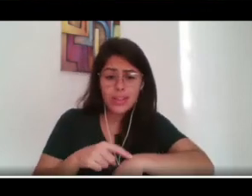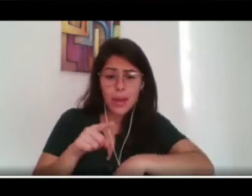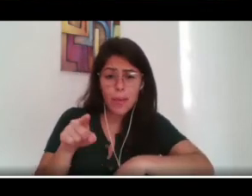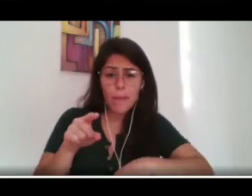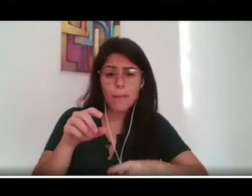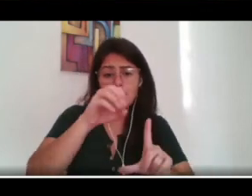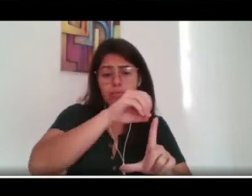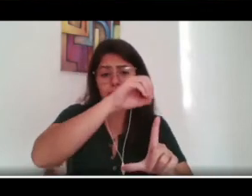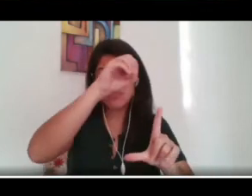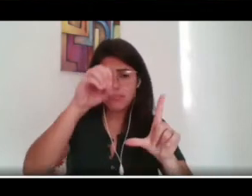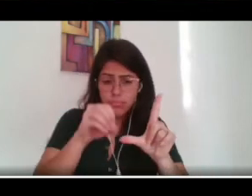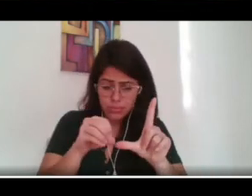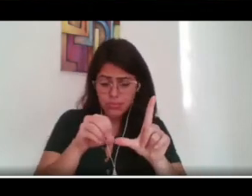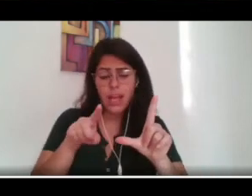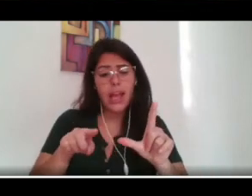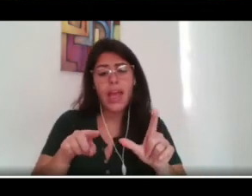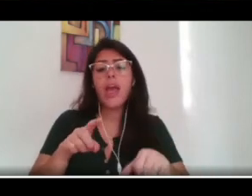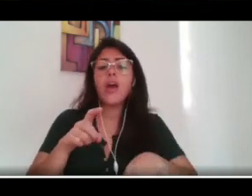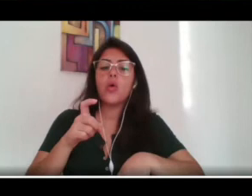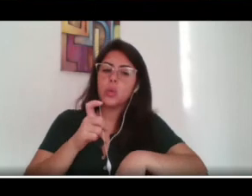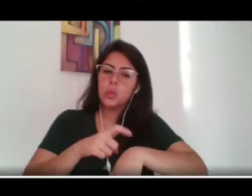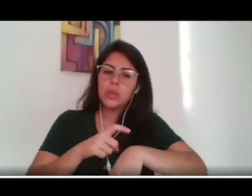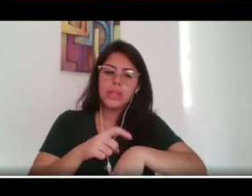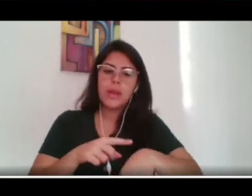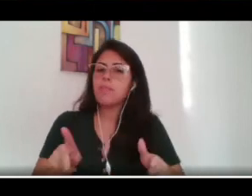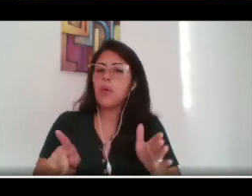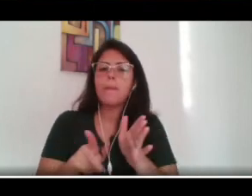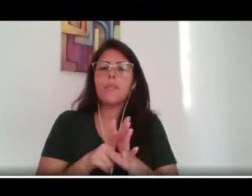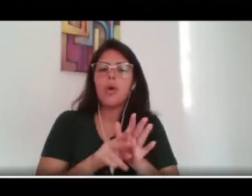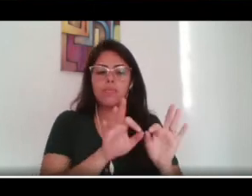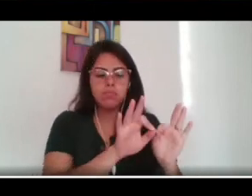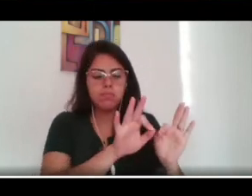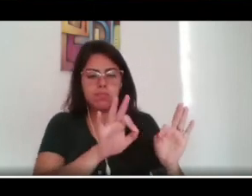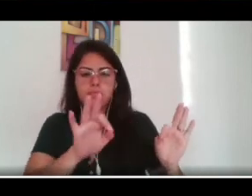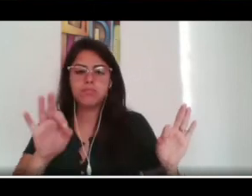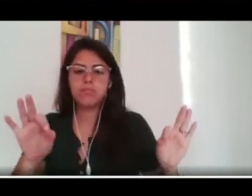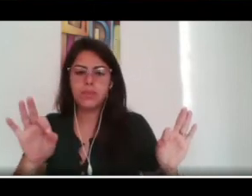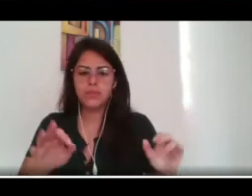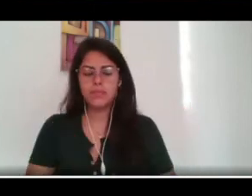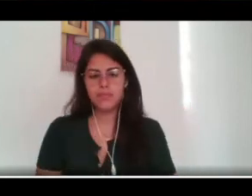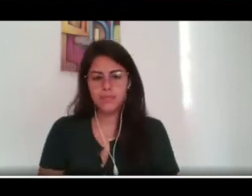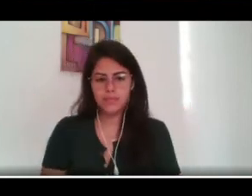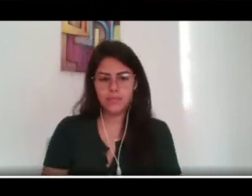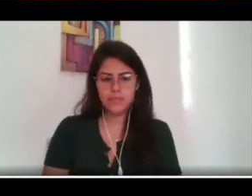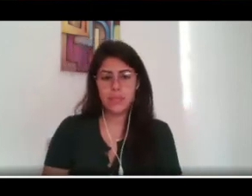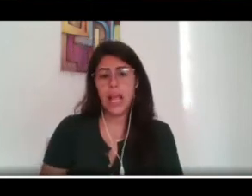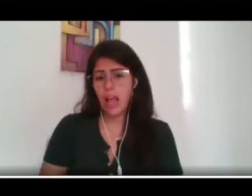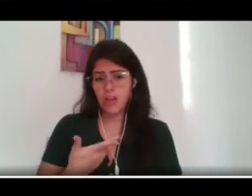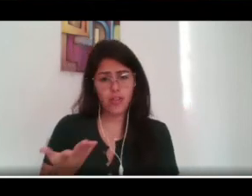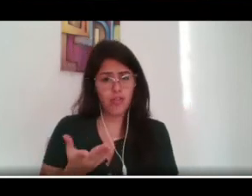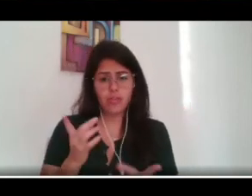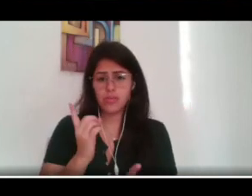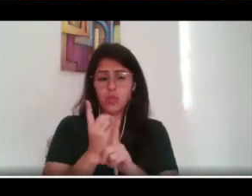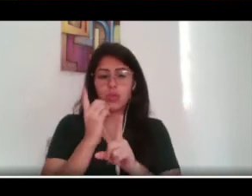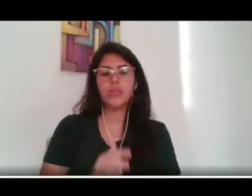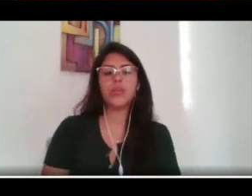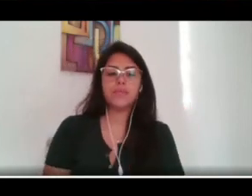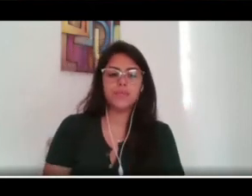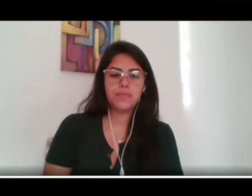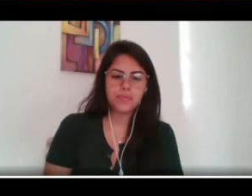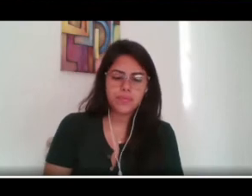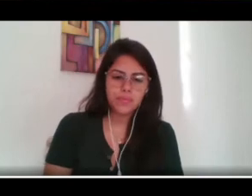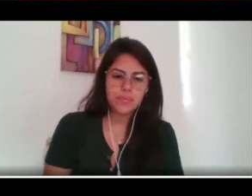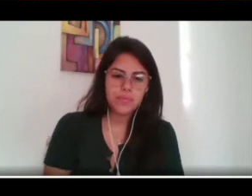horizontal. Eu tenho x igual a x0 mais v0xt, né? x0 é igual a 0. Então, o